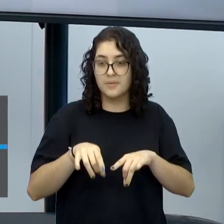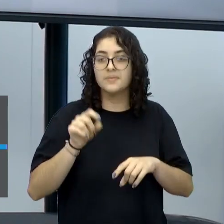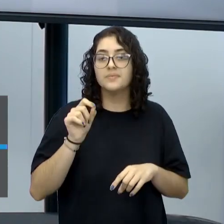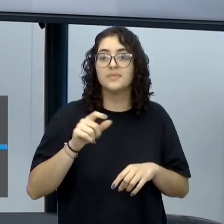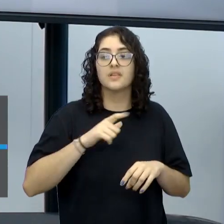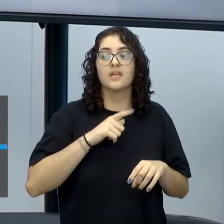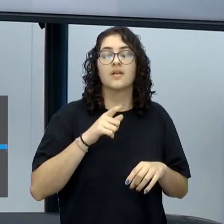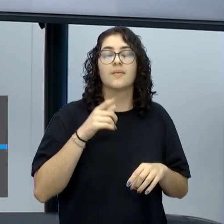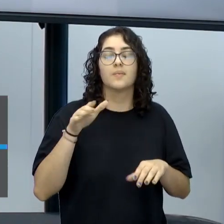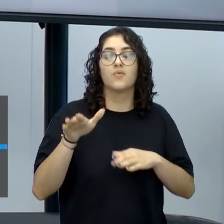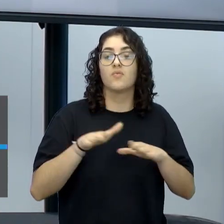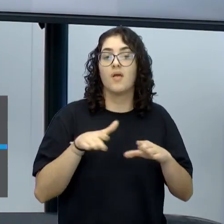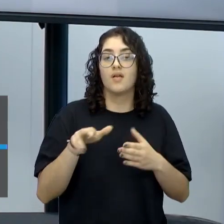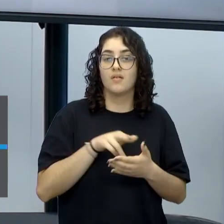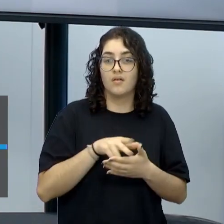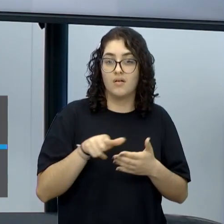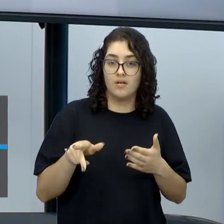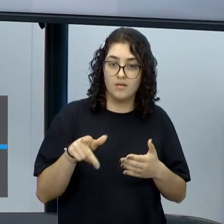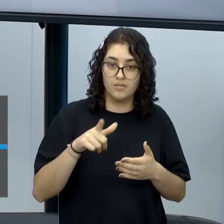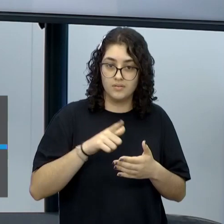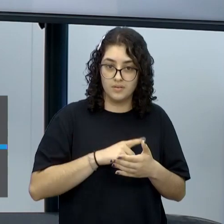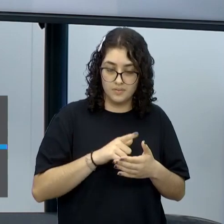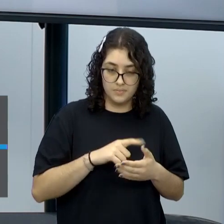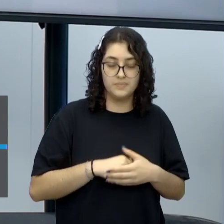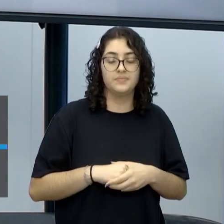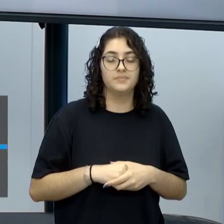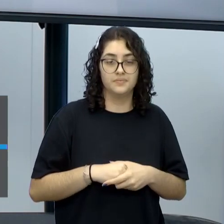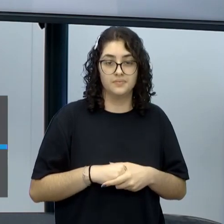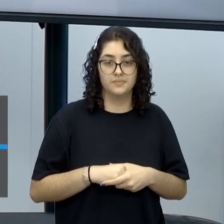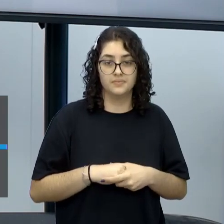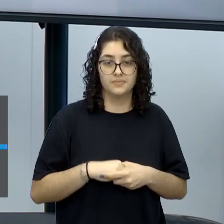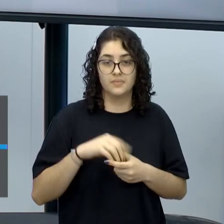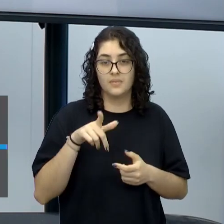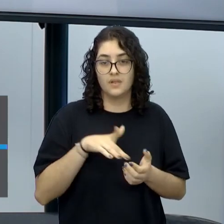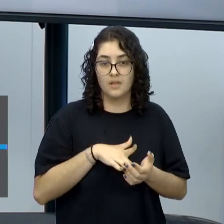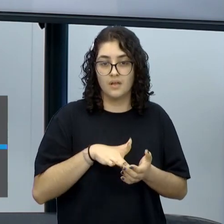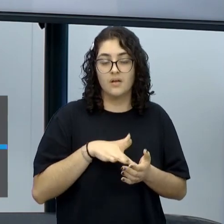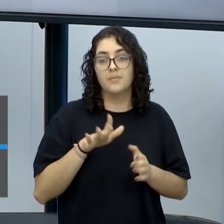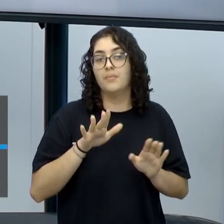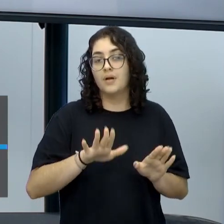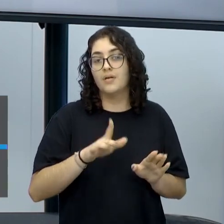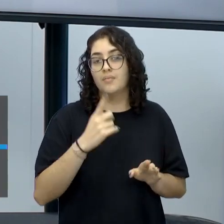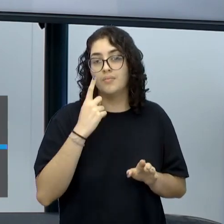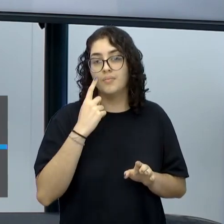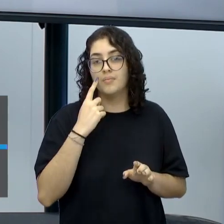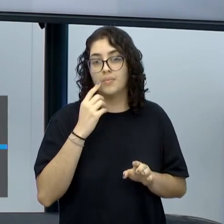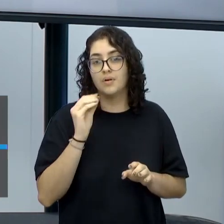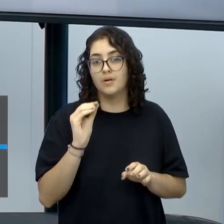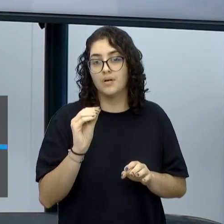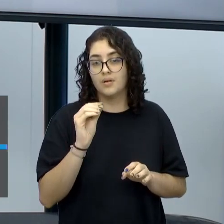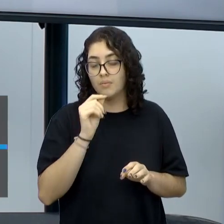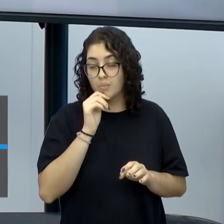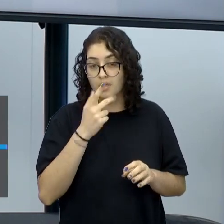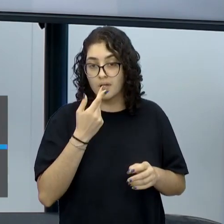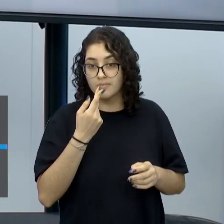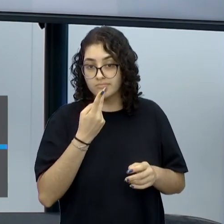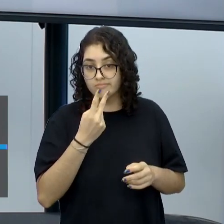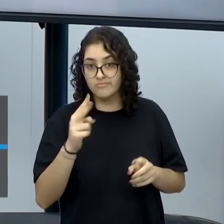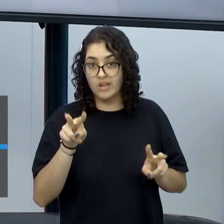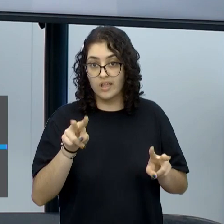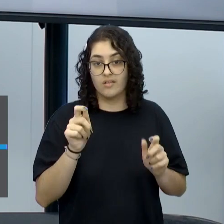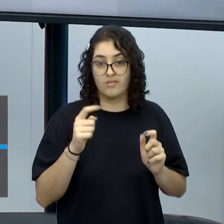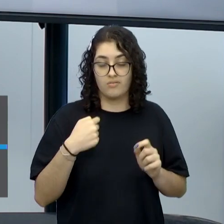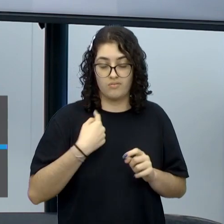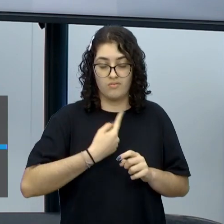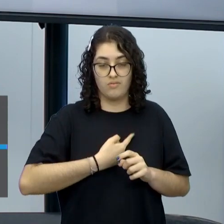movimentos marítimos, né? Por cima, superficiais. Não são superficiais, mas vamos pensar superficial no sentido de visível para nós